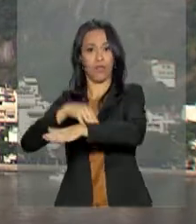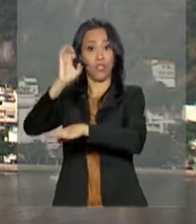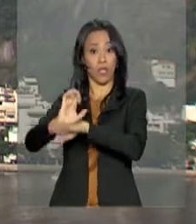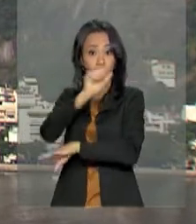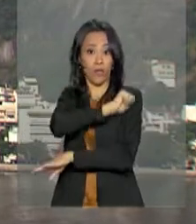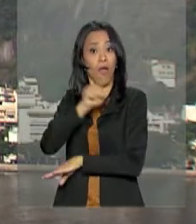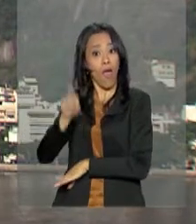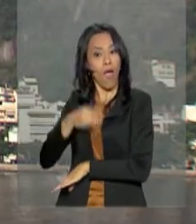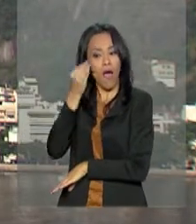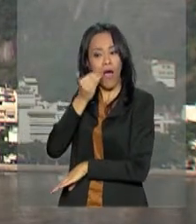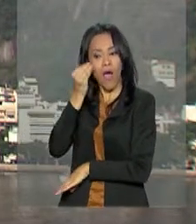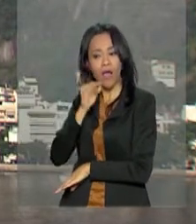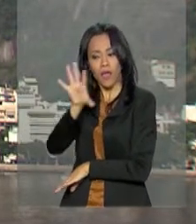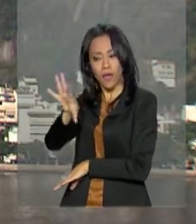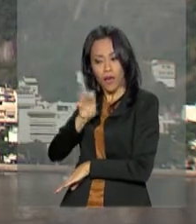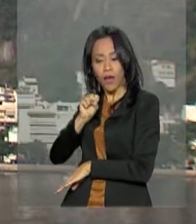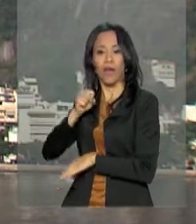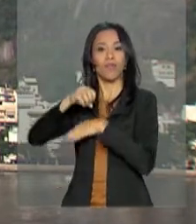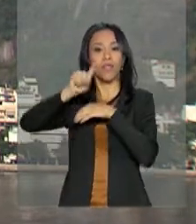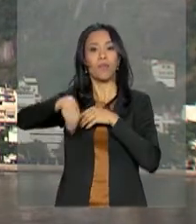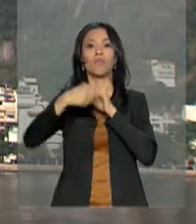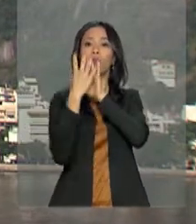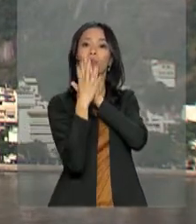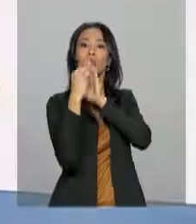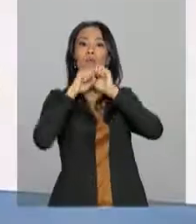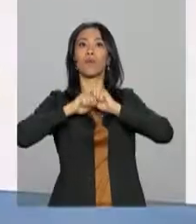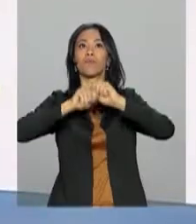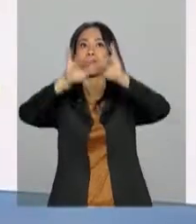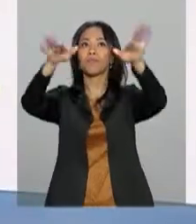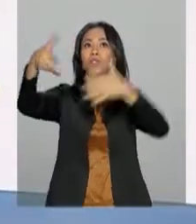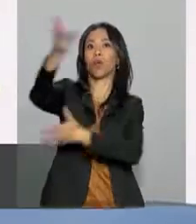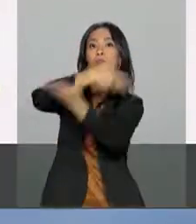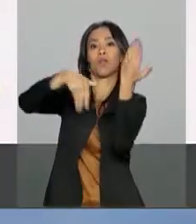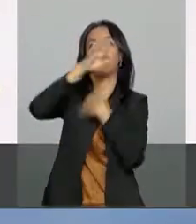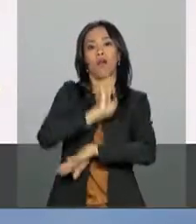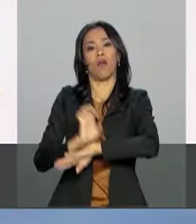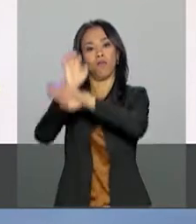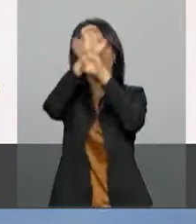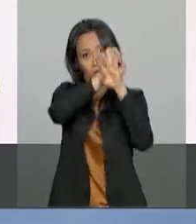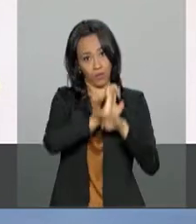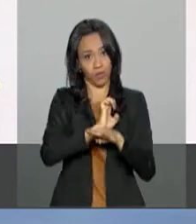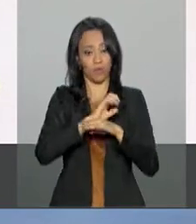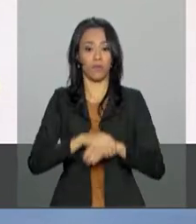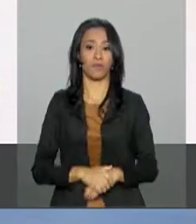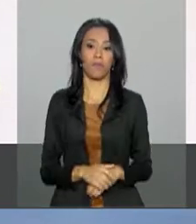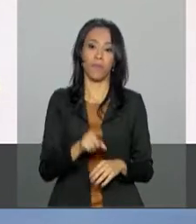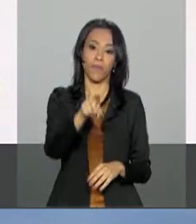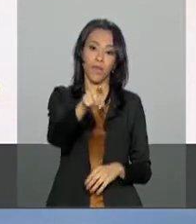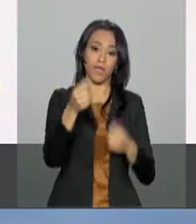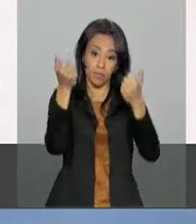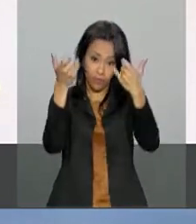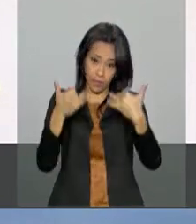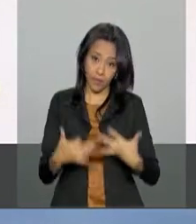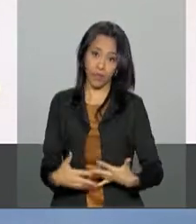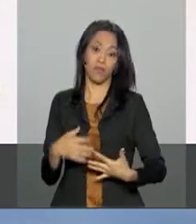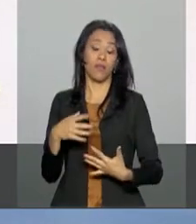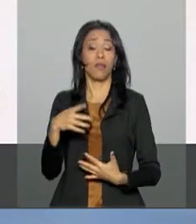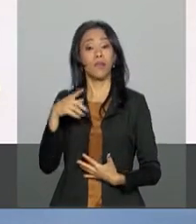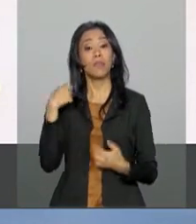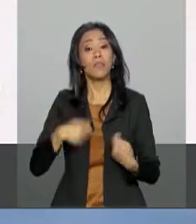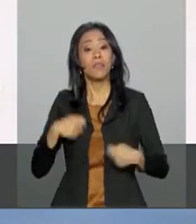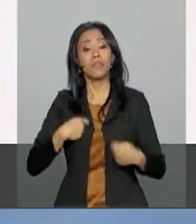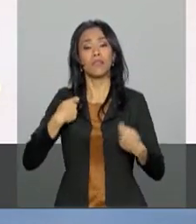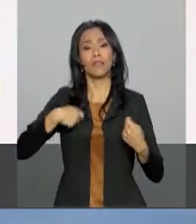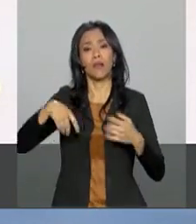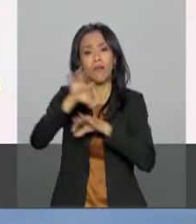ser compartilhado com os outros estados agora nós vamos ter perto de fazer é uma reestruturação de todo o